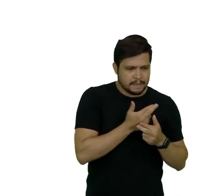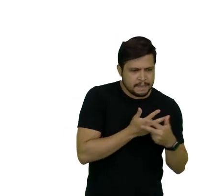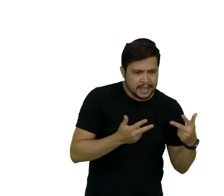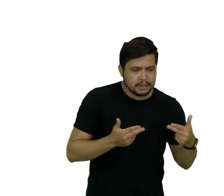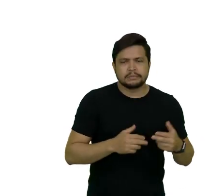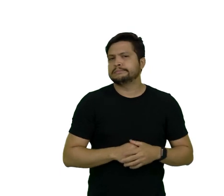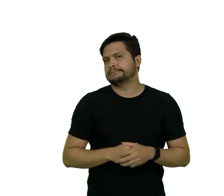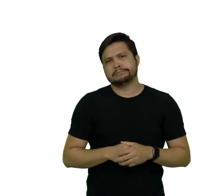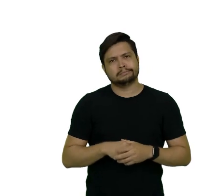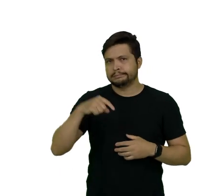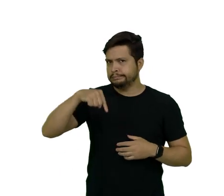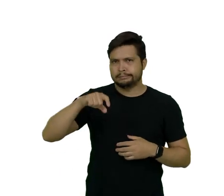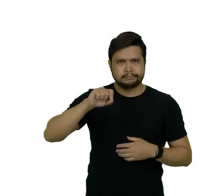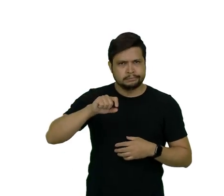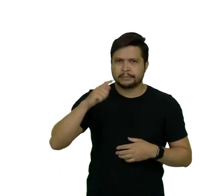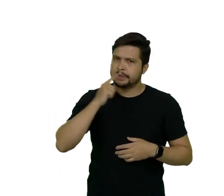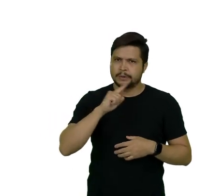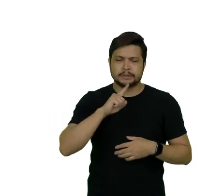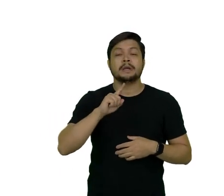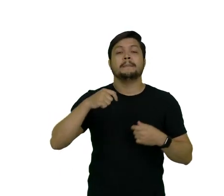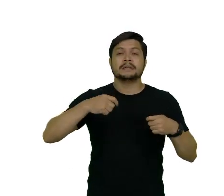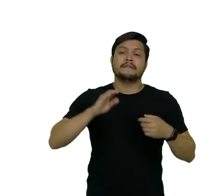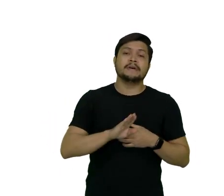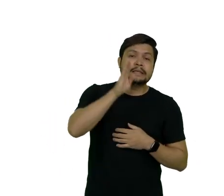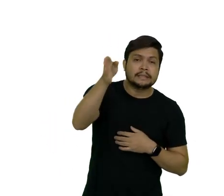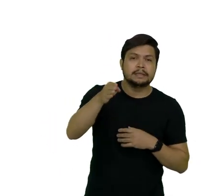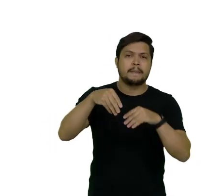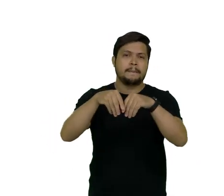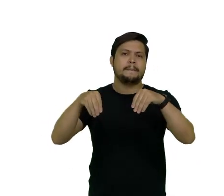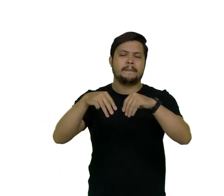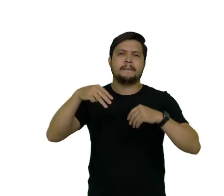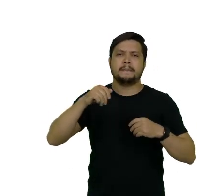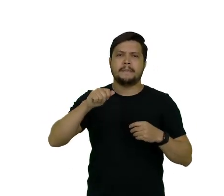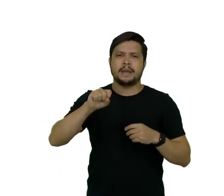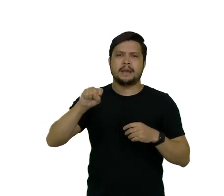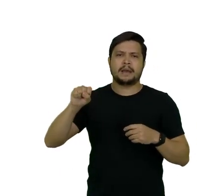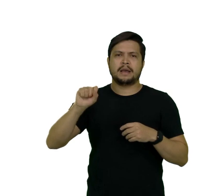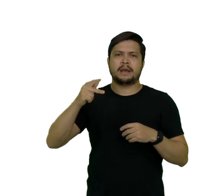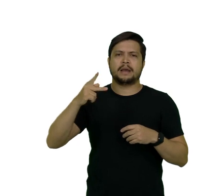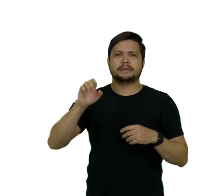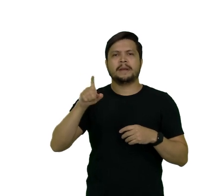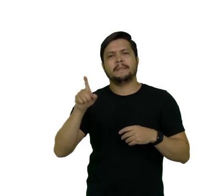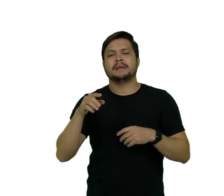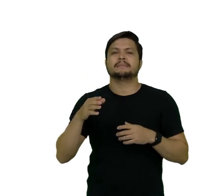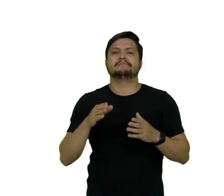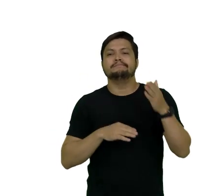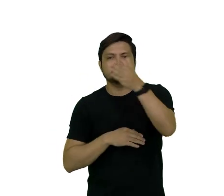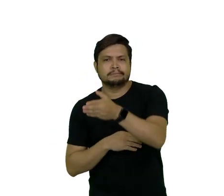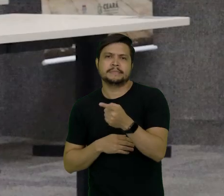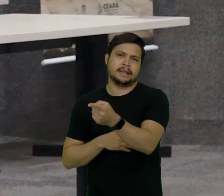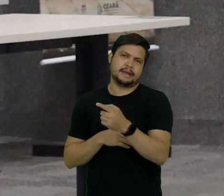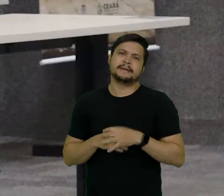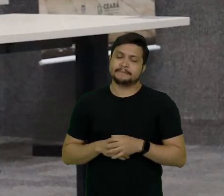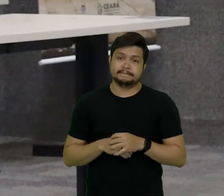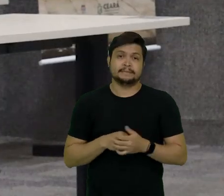treinar, de fazer alimentos e tudo, a gente ia para o Massapê. Não sei se a Sancha lembra que a gente ia lá, tinha um laticínio